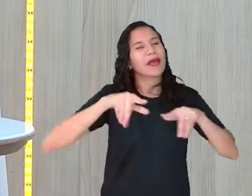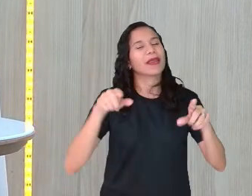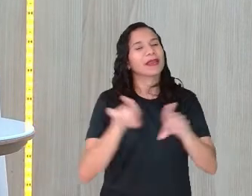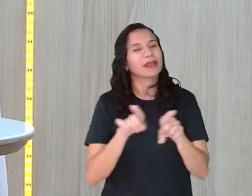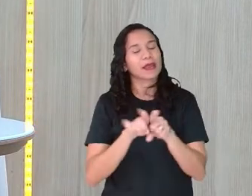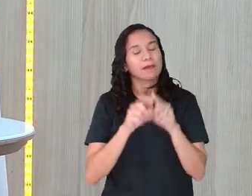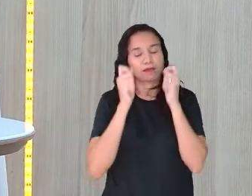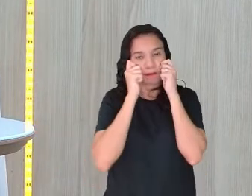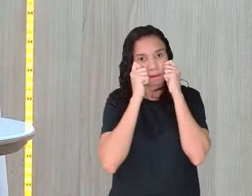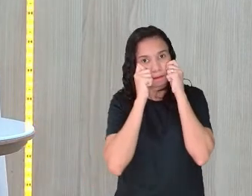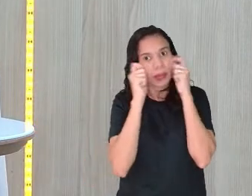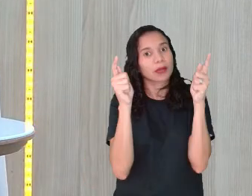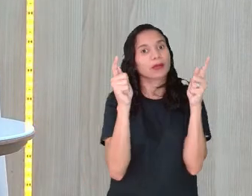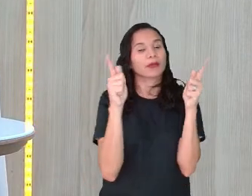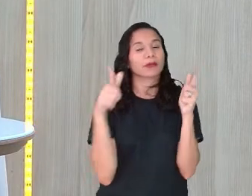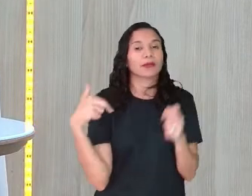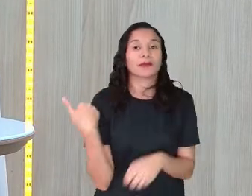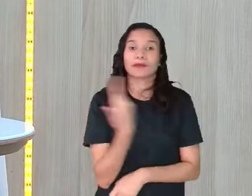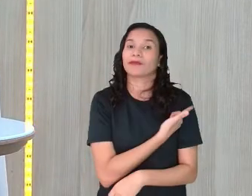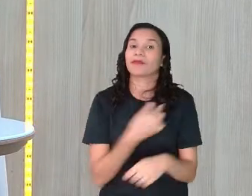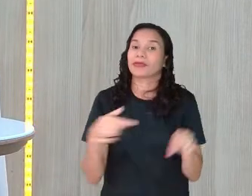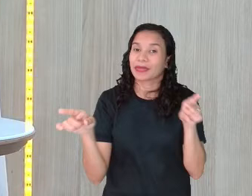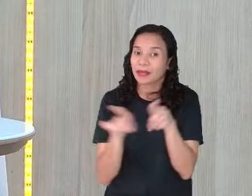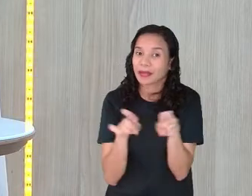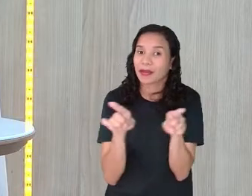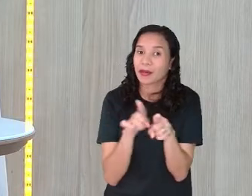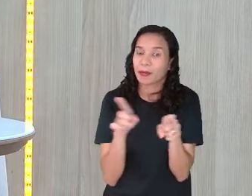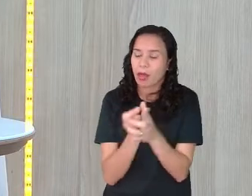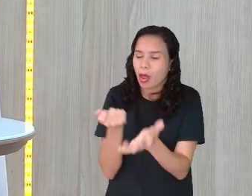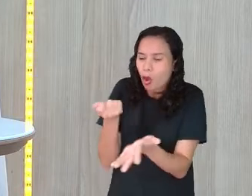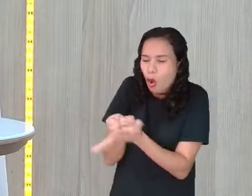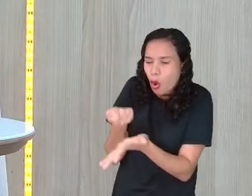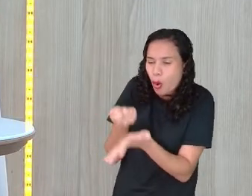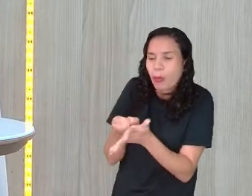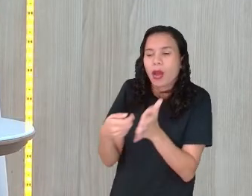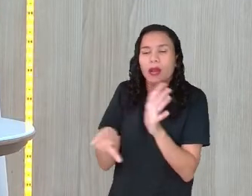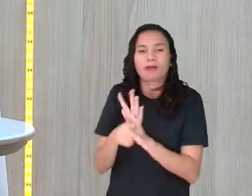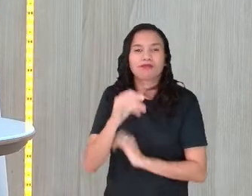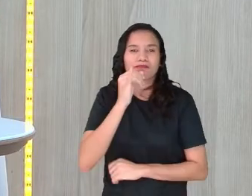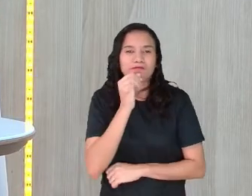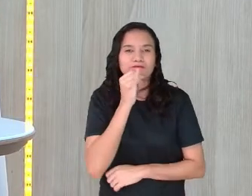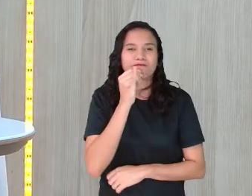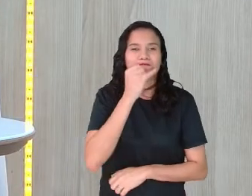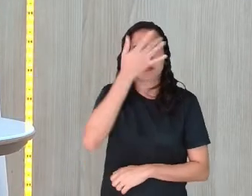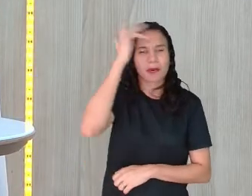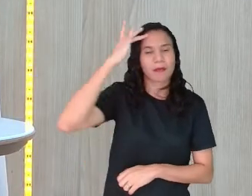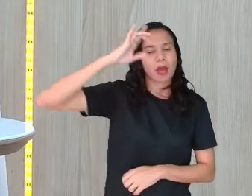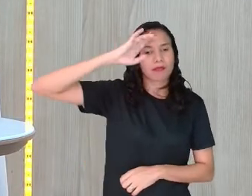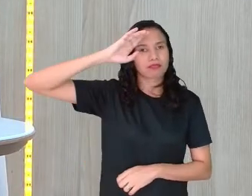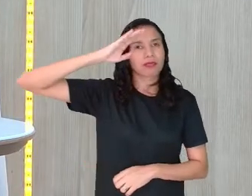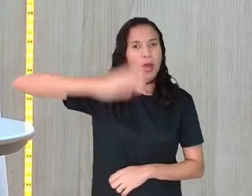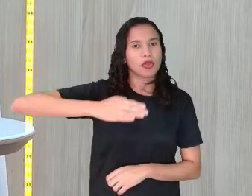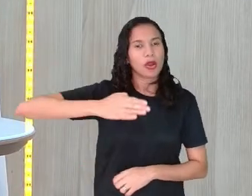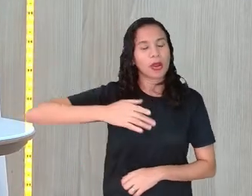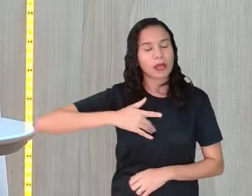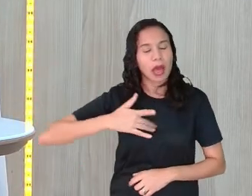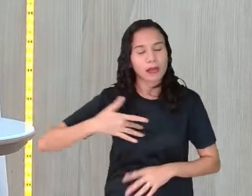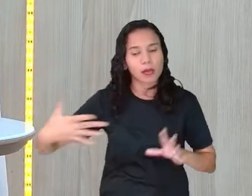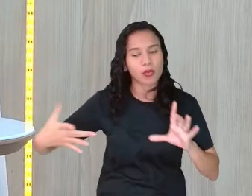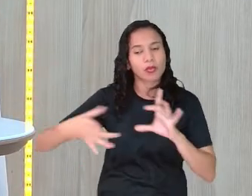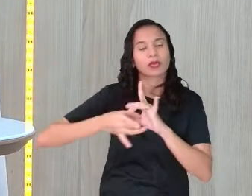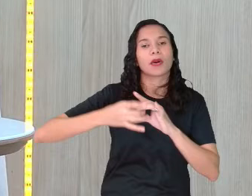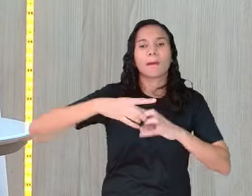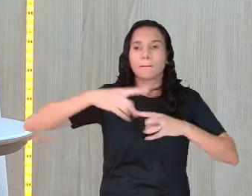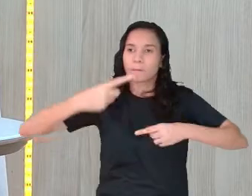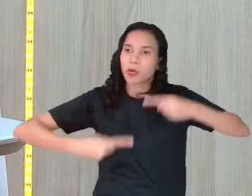poder alertar, né? A gente poder também cobrar, por exemplo, das autoridades, né? Se engajar